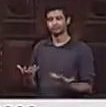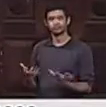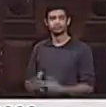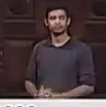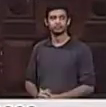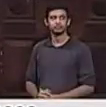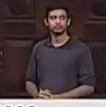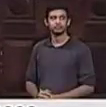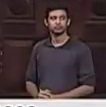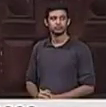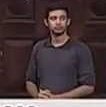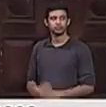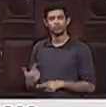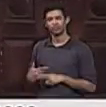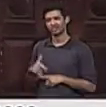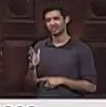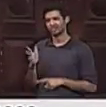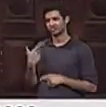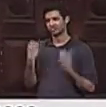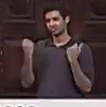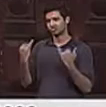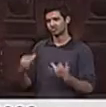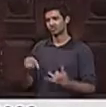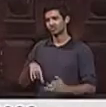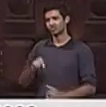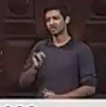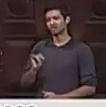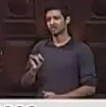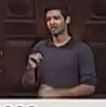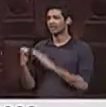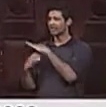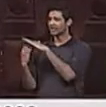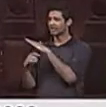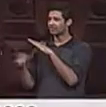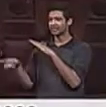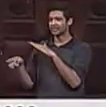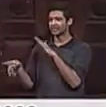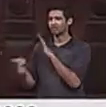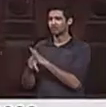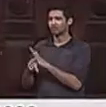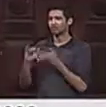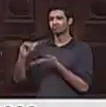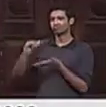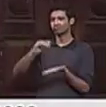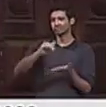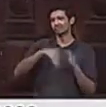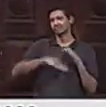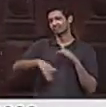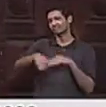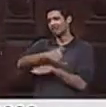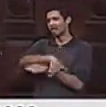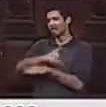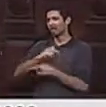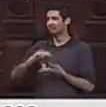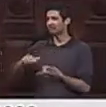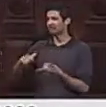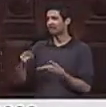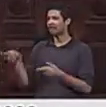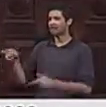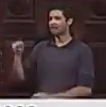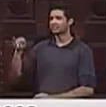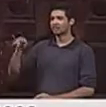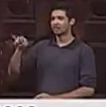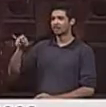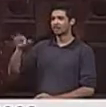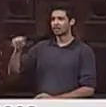aqui se mencionou que, na verdade, essas empresas asfaltaram Saquarema, Maricá, Niterói. Olha, eu espero que o